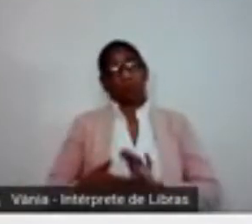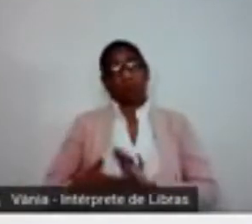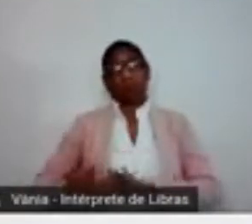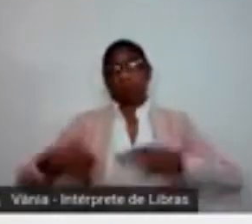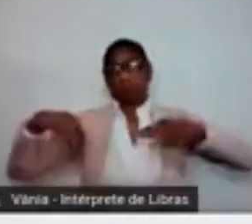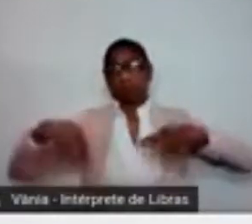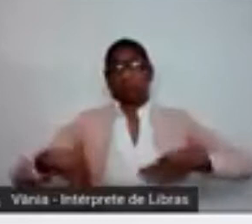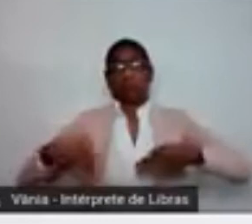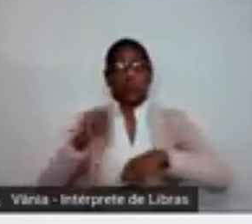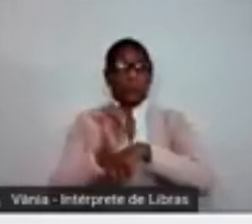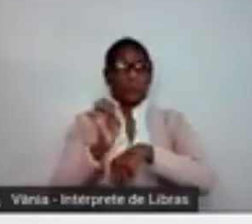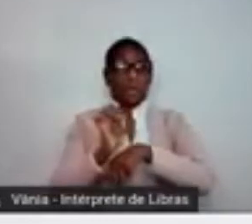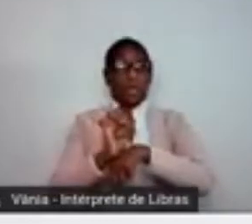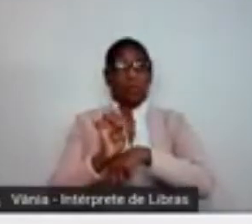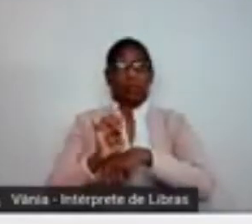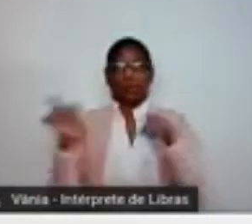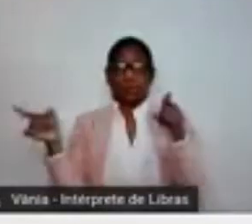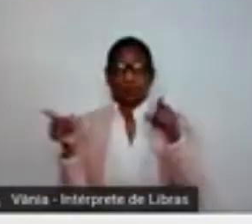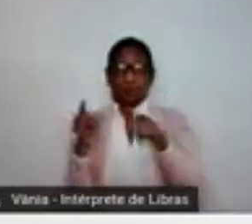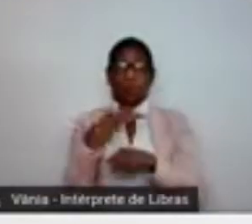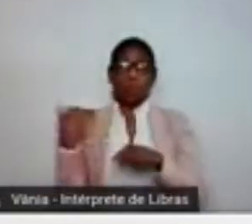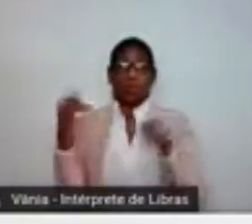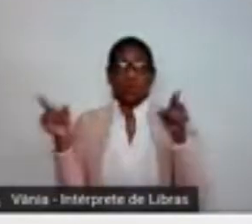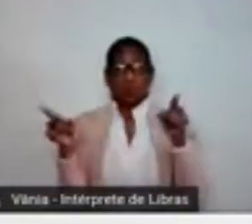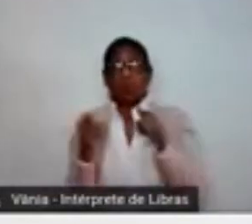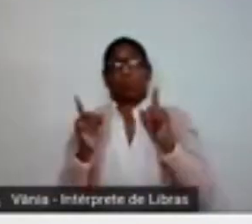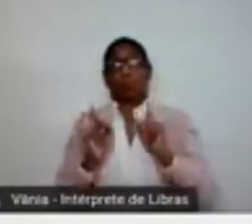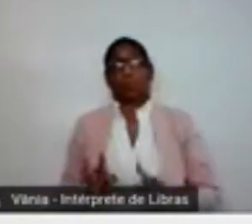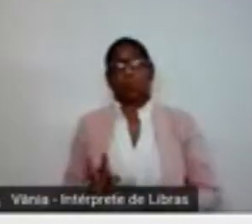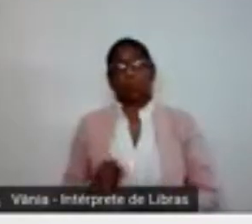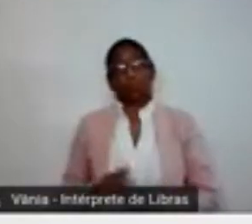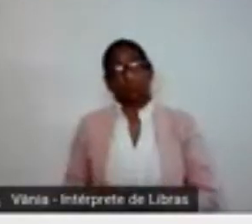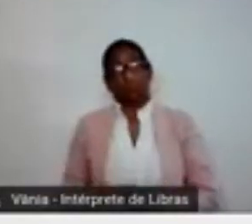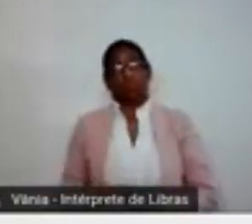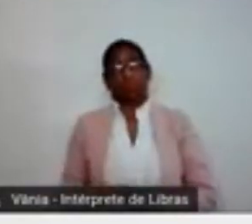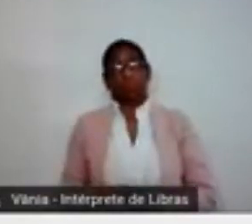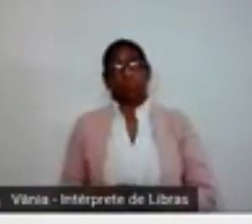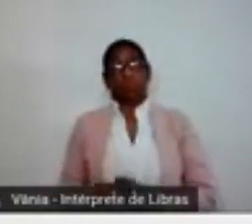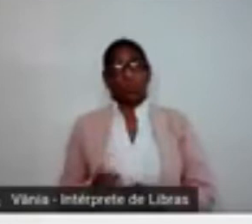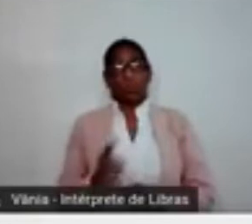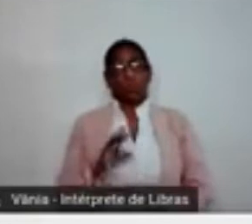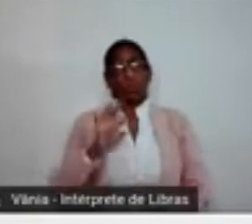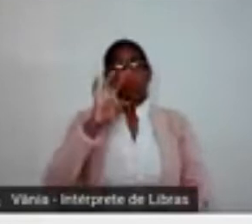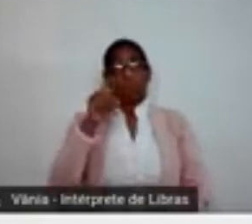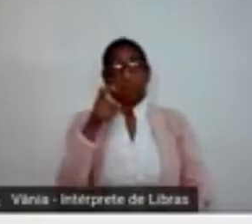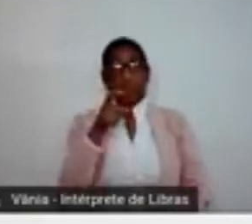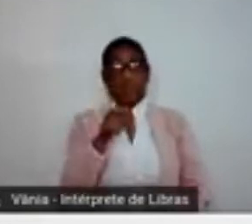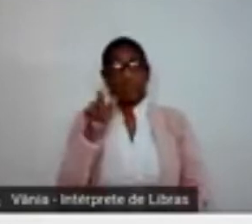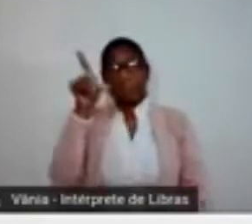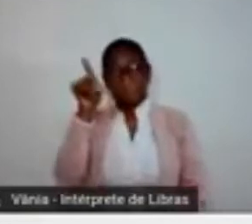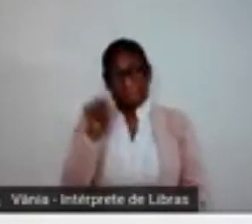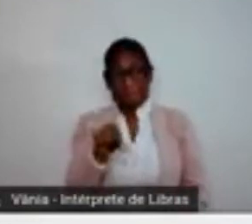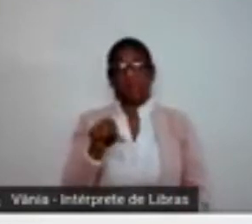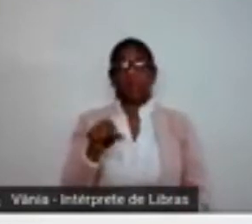posição de ser um estado que não tem óbitos por falta de assistência e que tem uma das mais baixas taxas